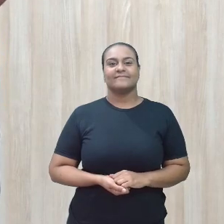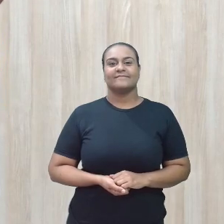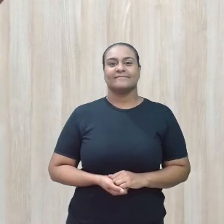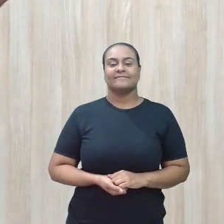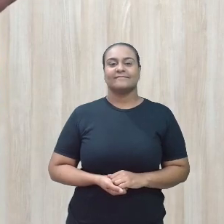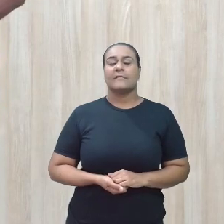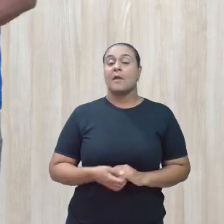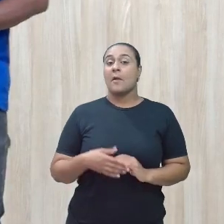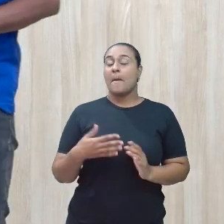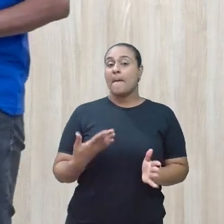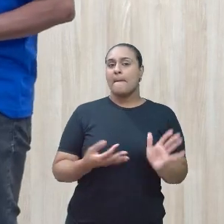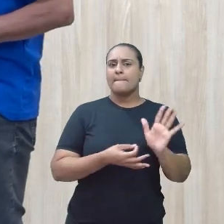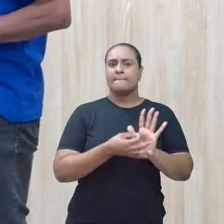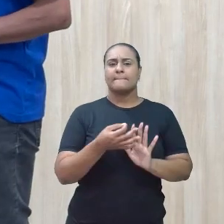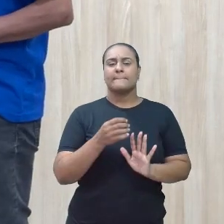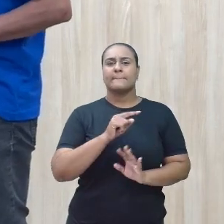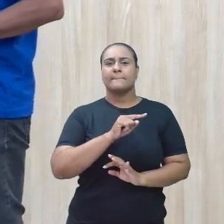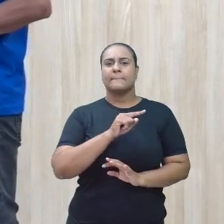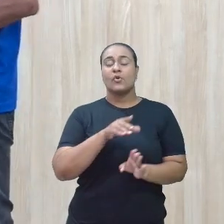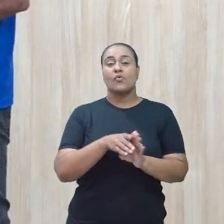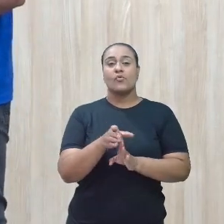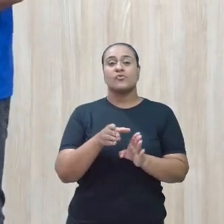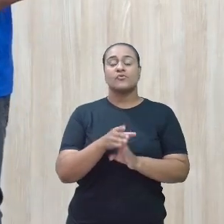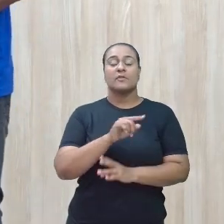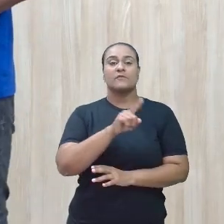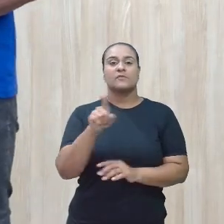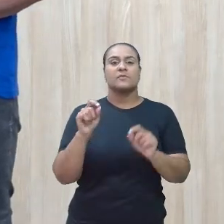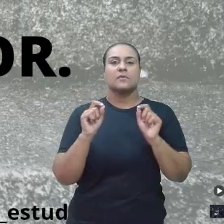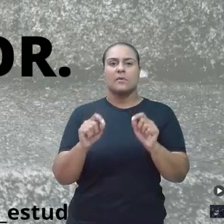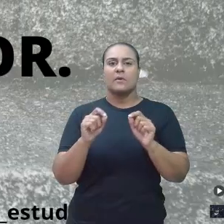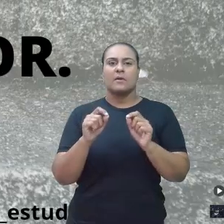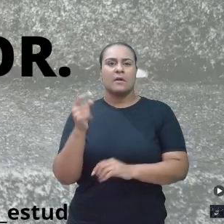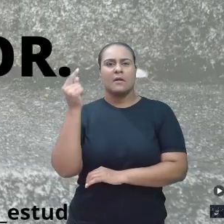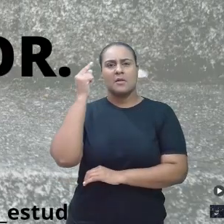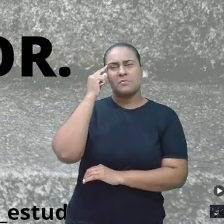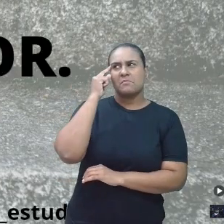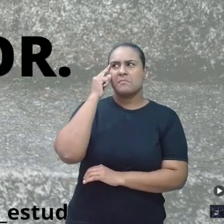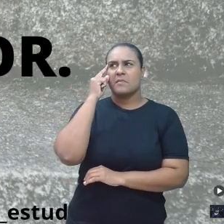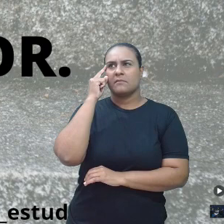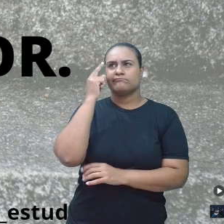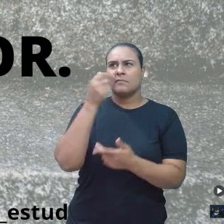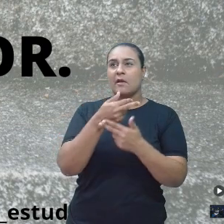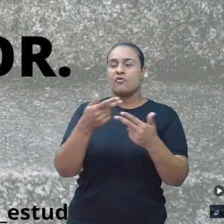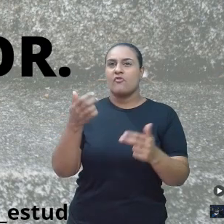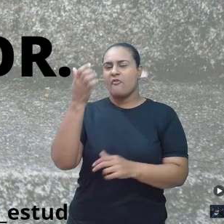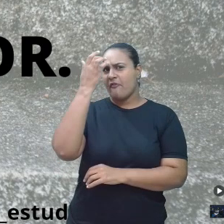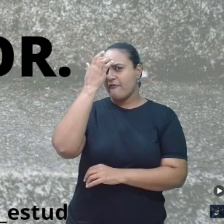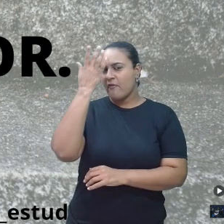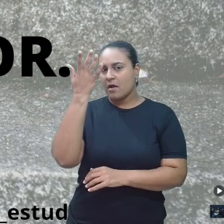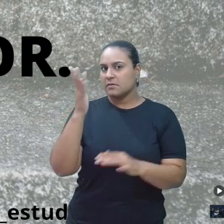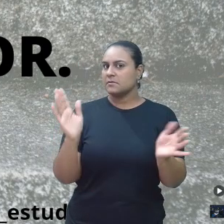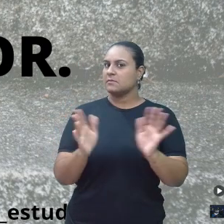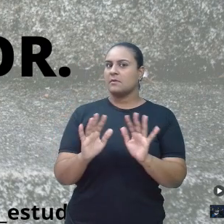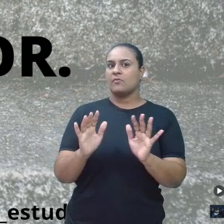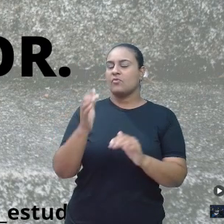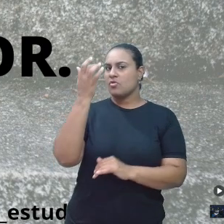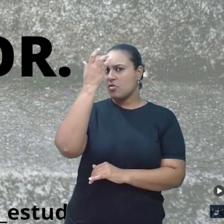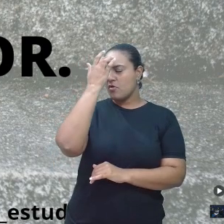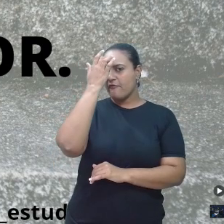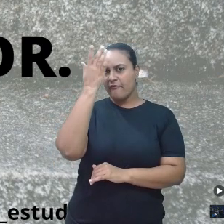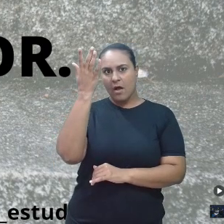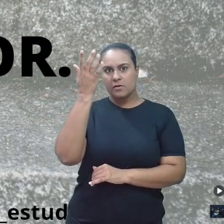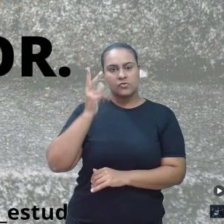Isso foi para dizer para você o seguinte, cara. Não pensam que as coisas vão ser fáceis. Não tem sido fáceis para vocês, nem para